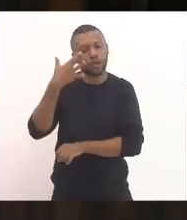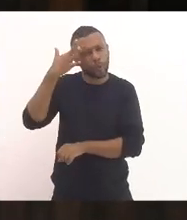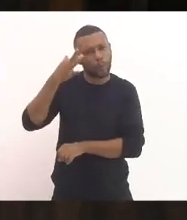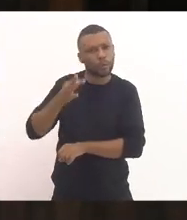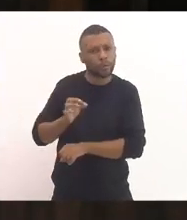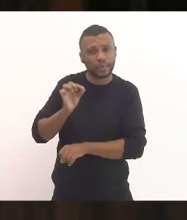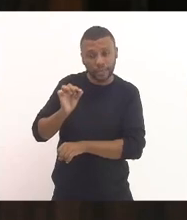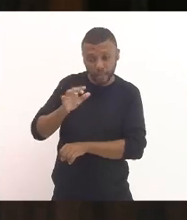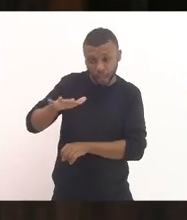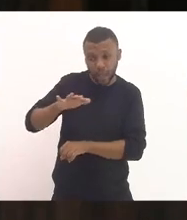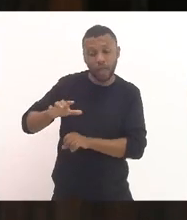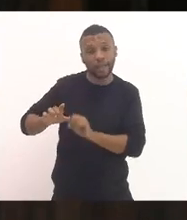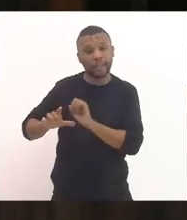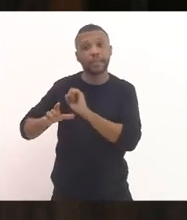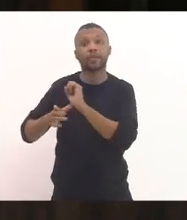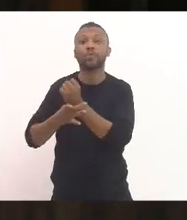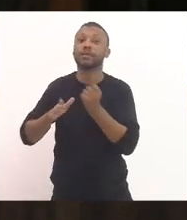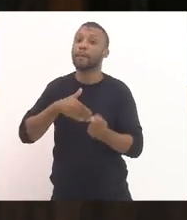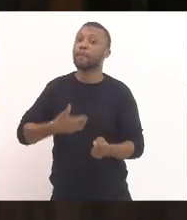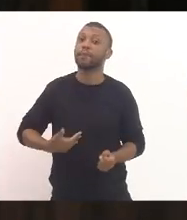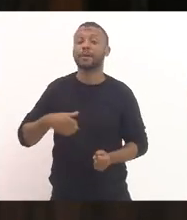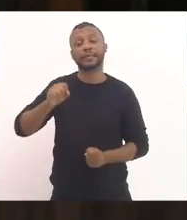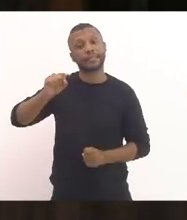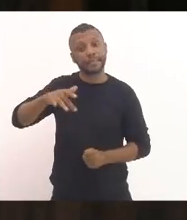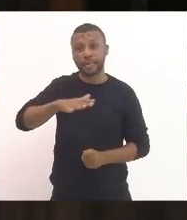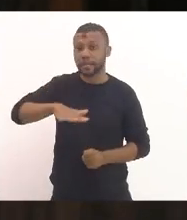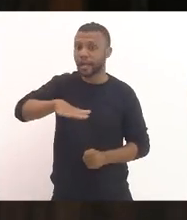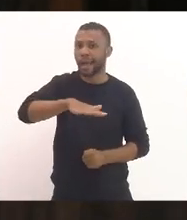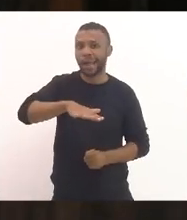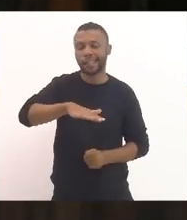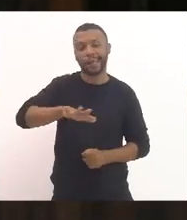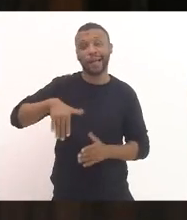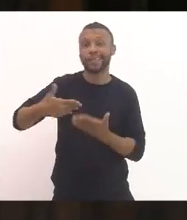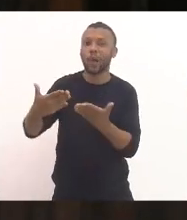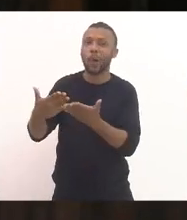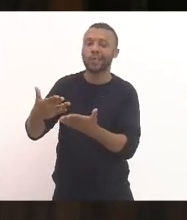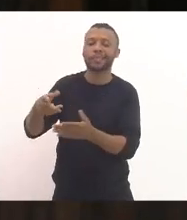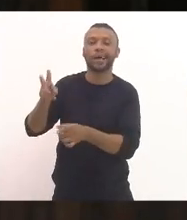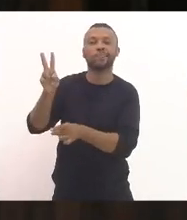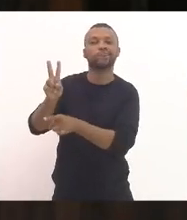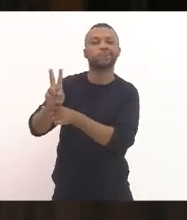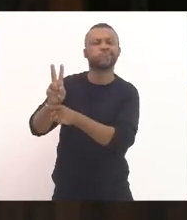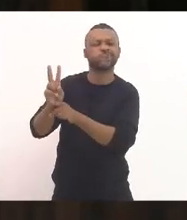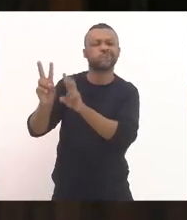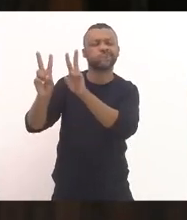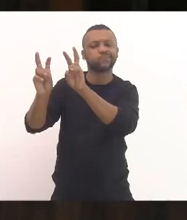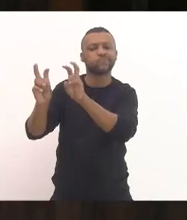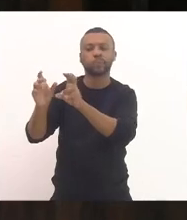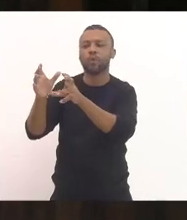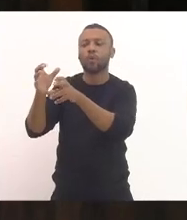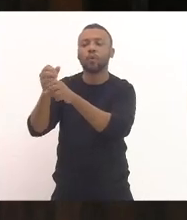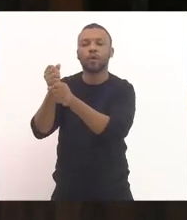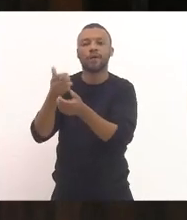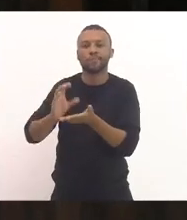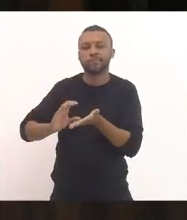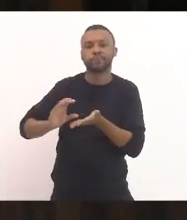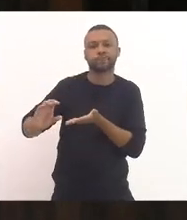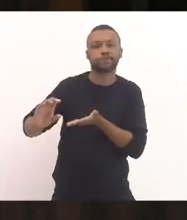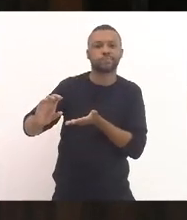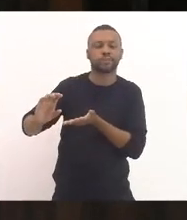compreensão de que é segurança pública ainda está sobre questões orçamentárias